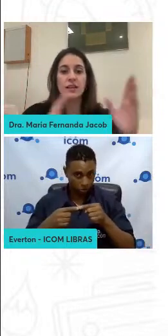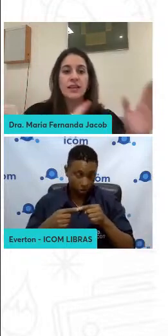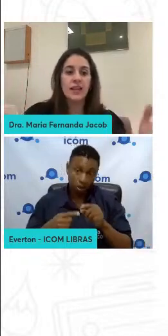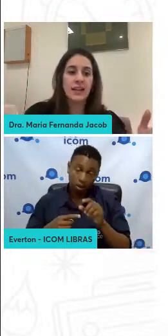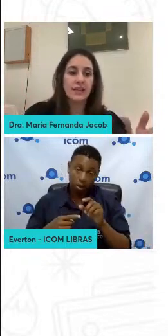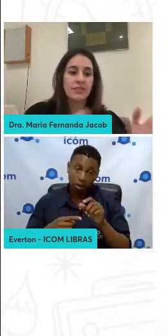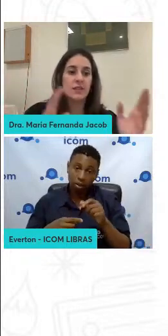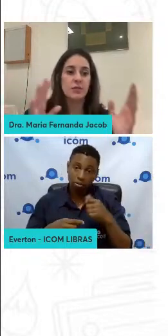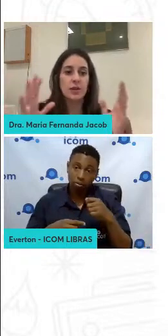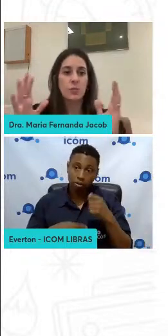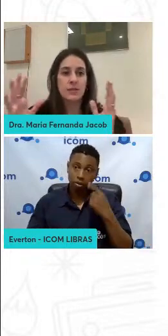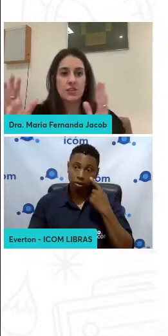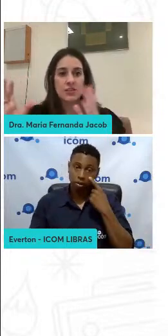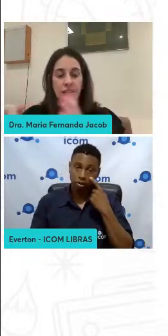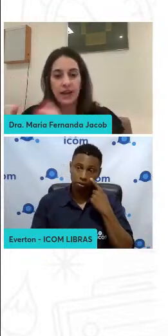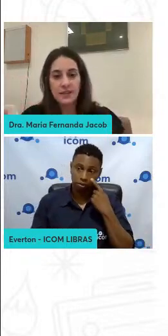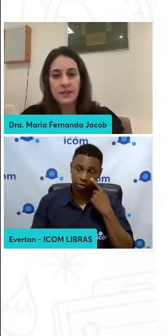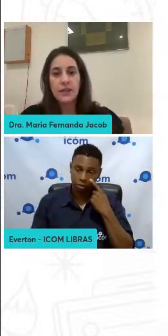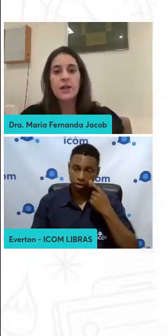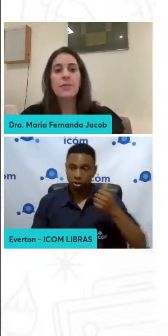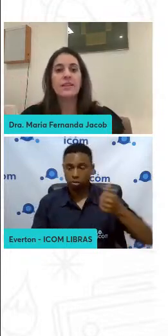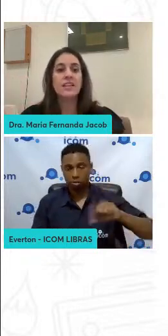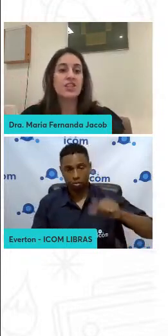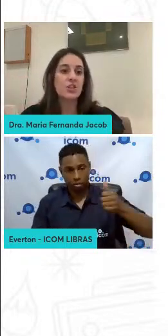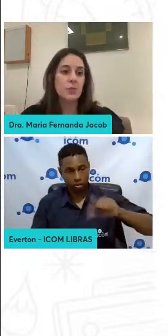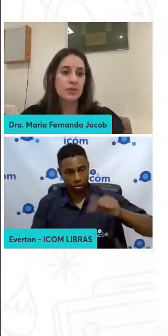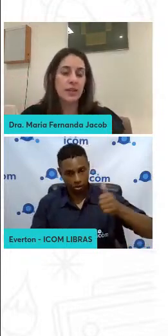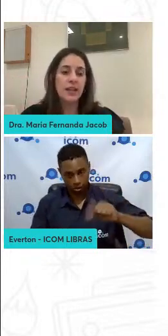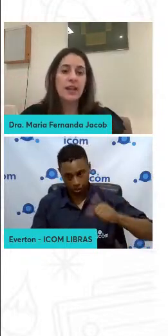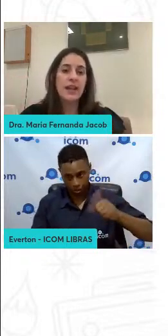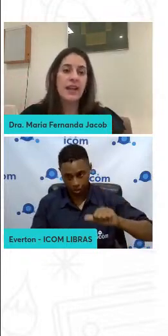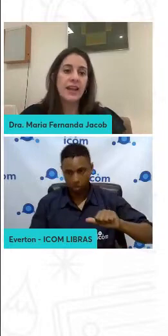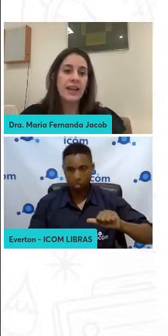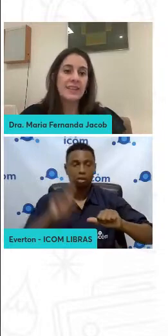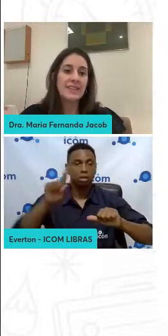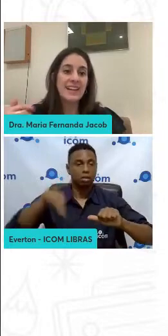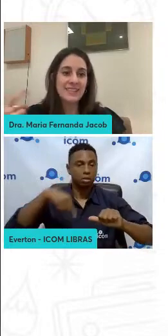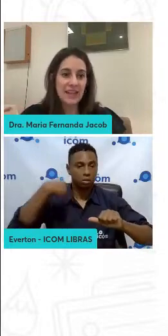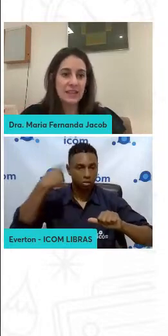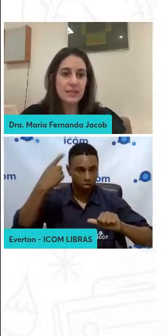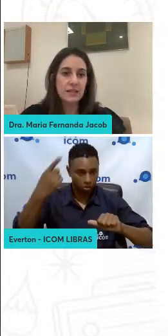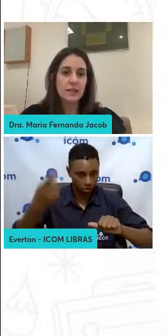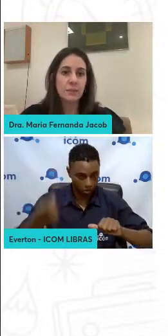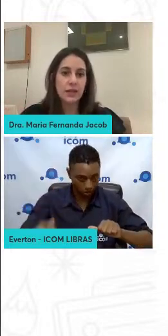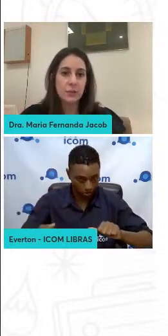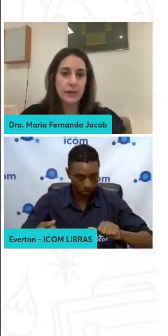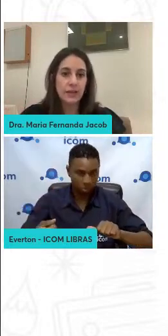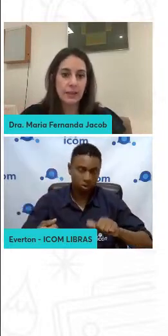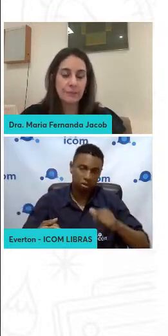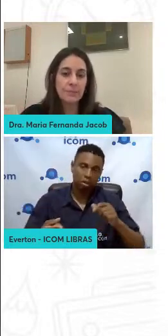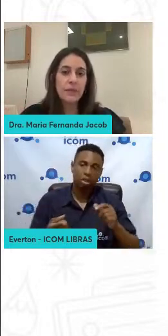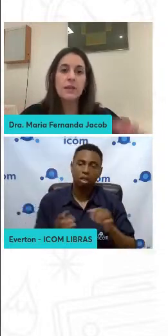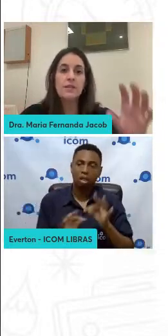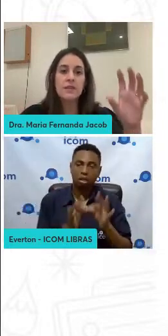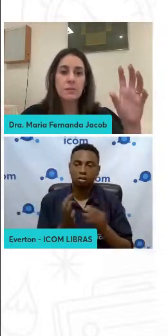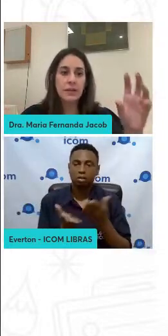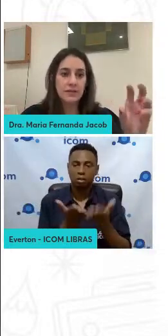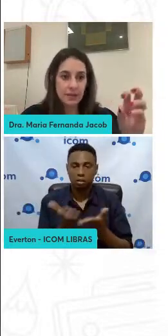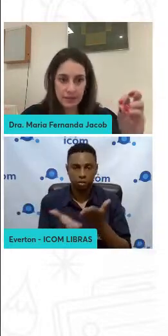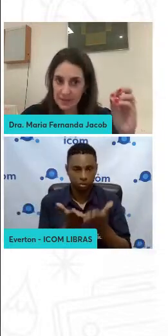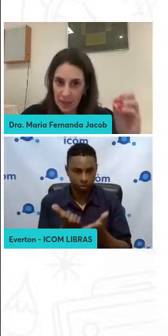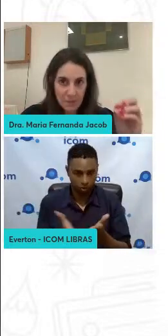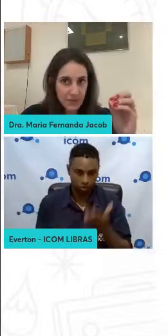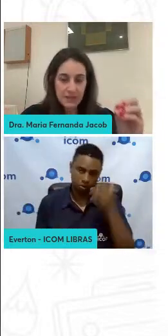gente entender lá na avaliação o que o paciente traz, para daí a gente poder traçar esse tratamento para ele.